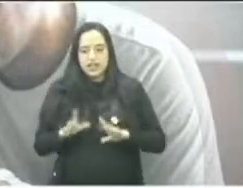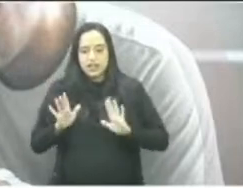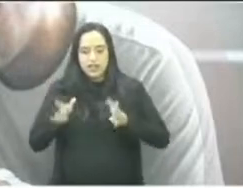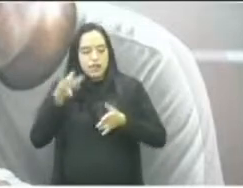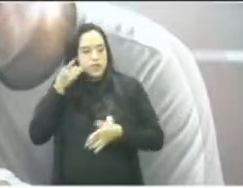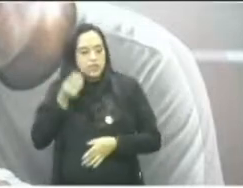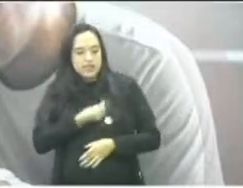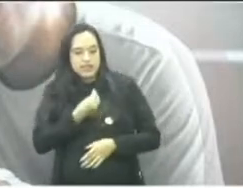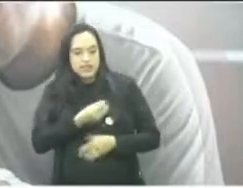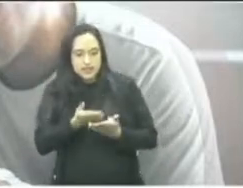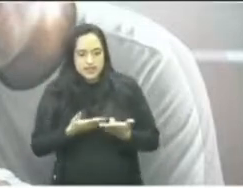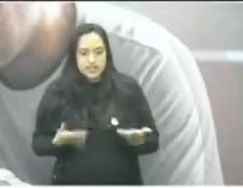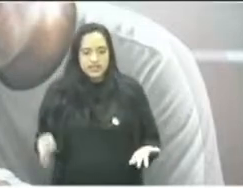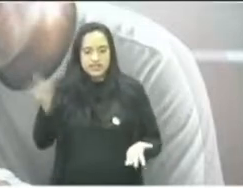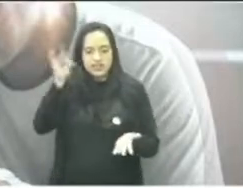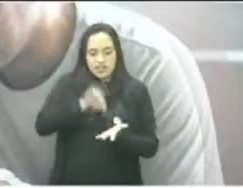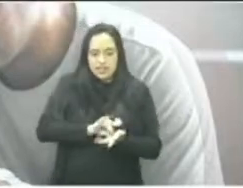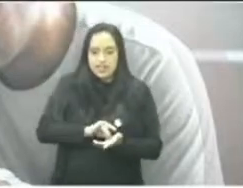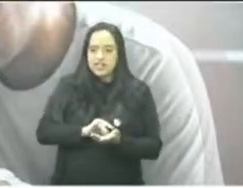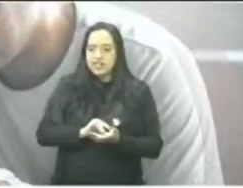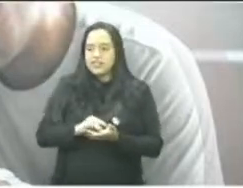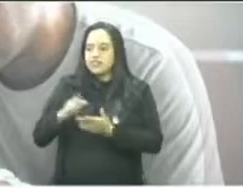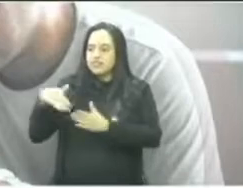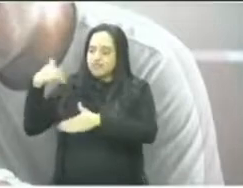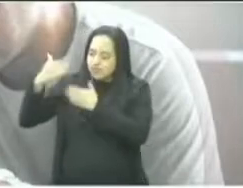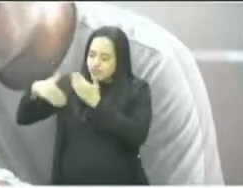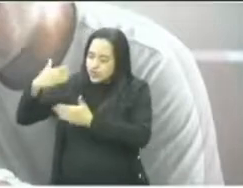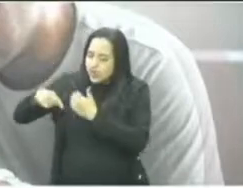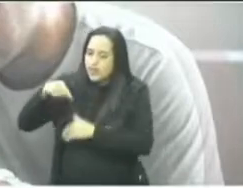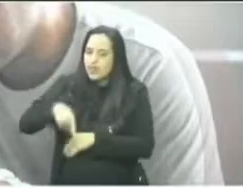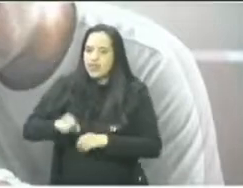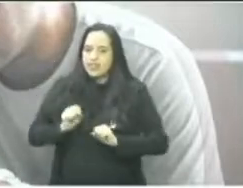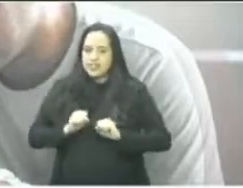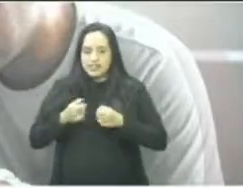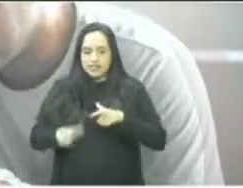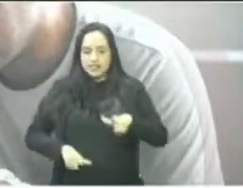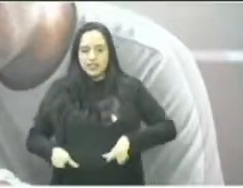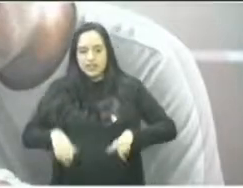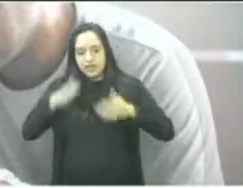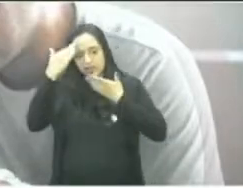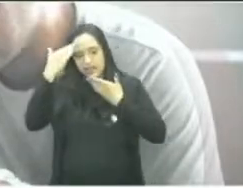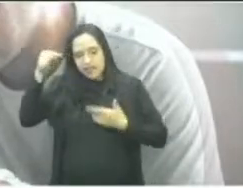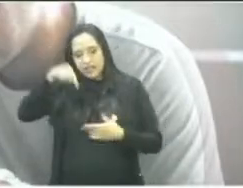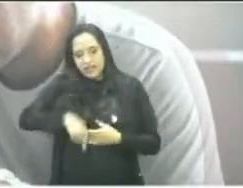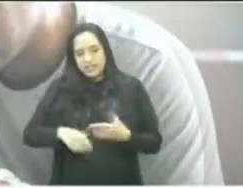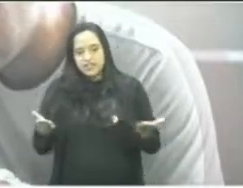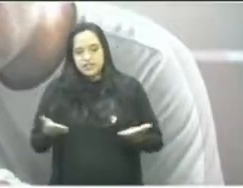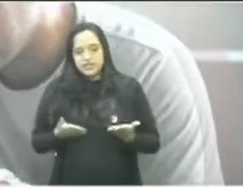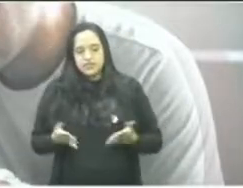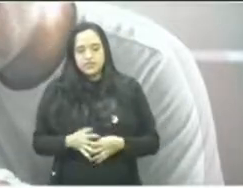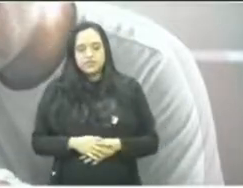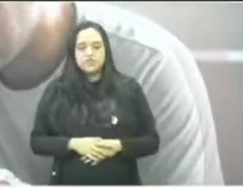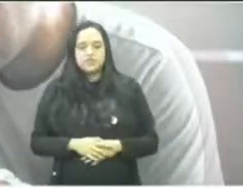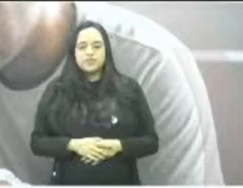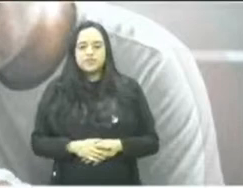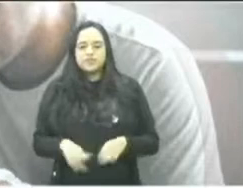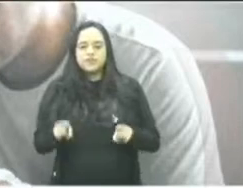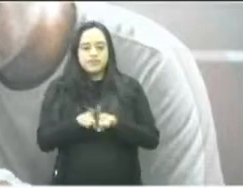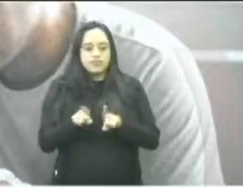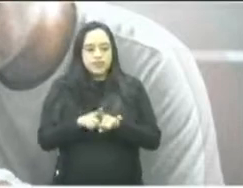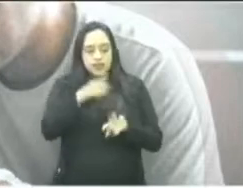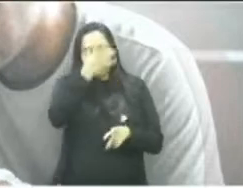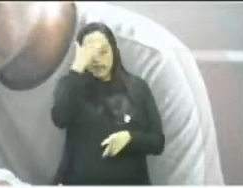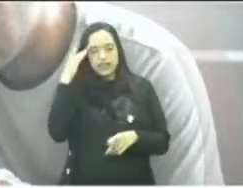vocês concretiza para a gente o sentido de todo esse trabalho. Então, muito obrigada por estarem aqui. E também quem